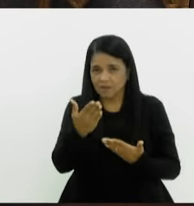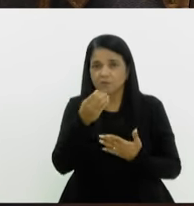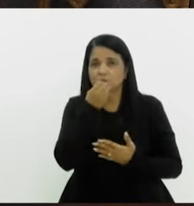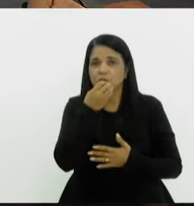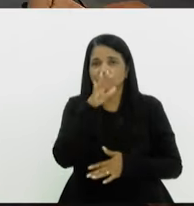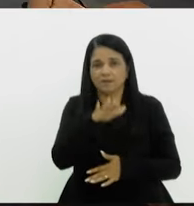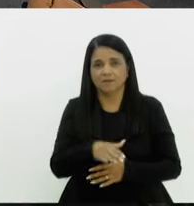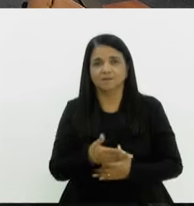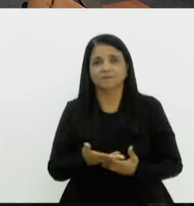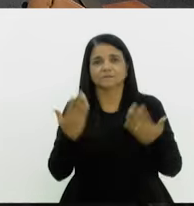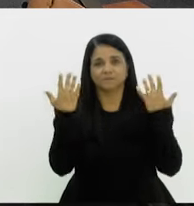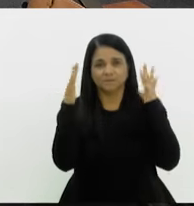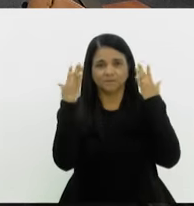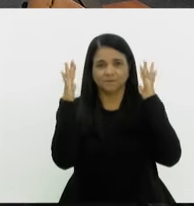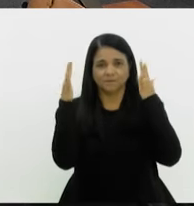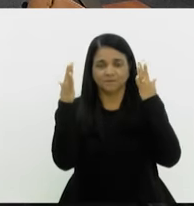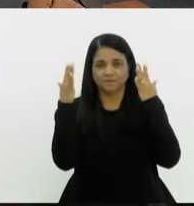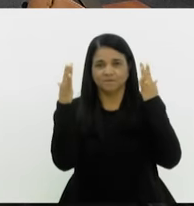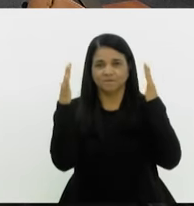boa